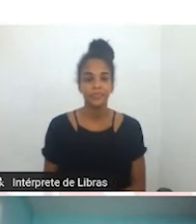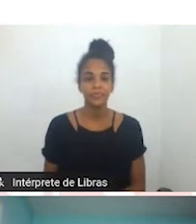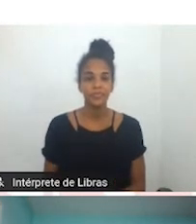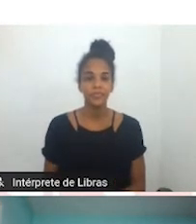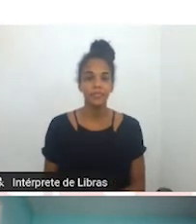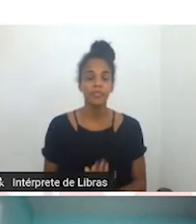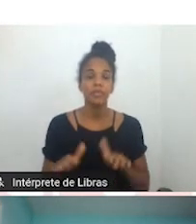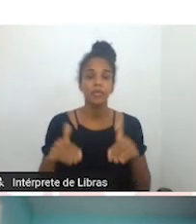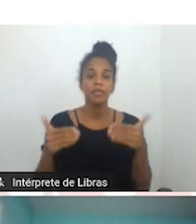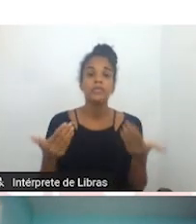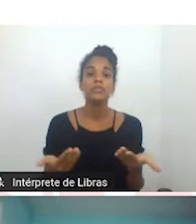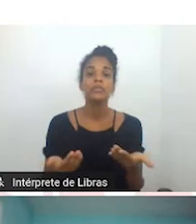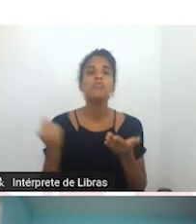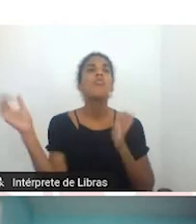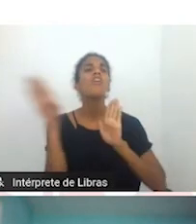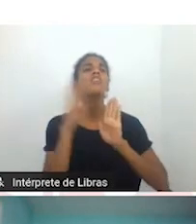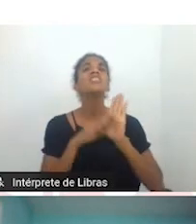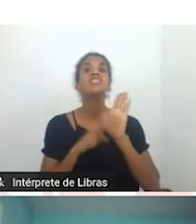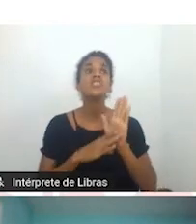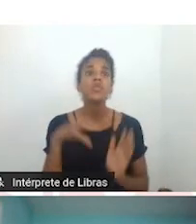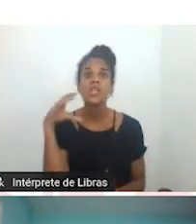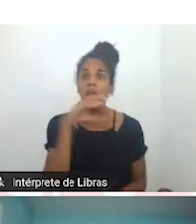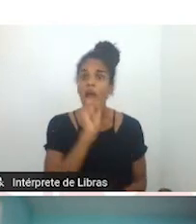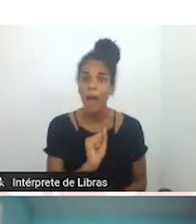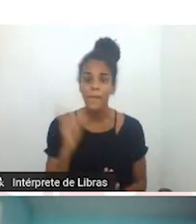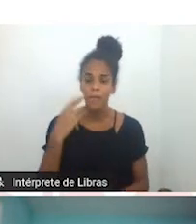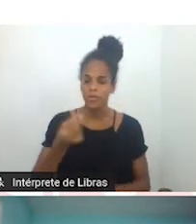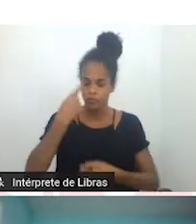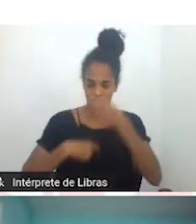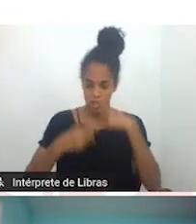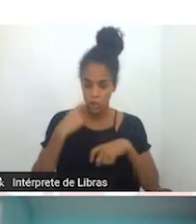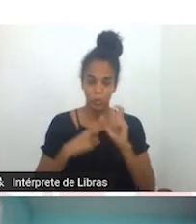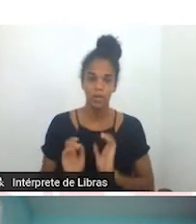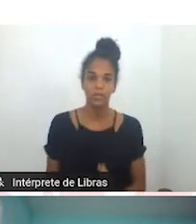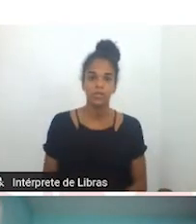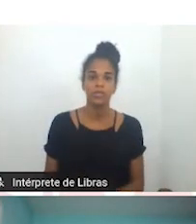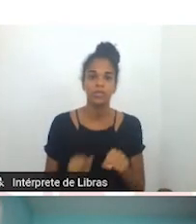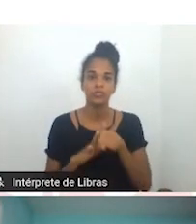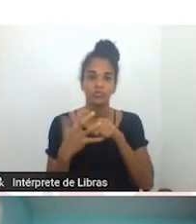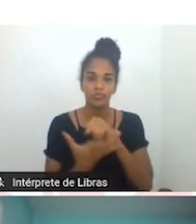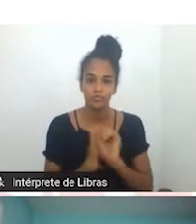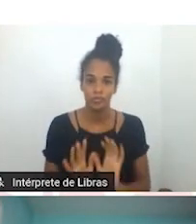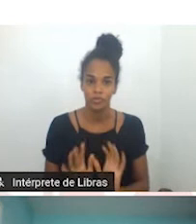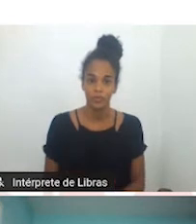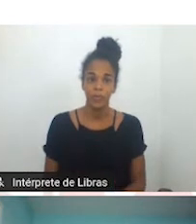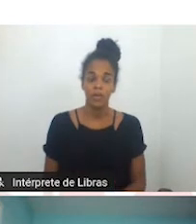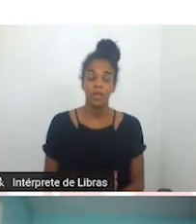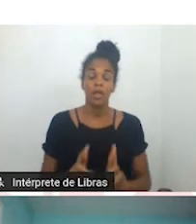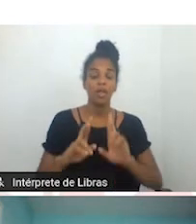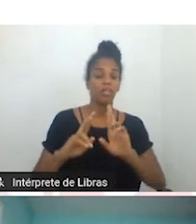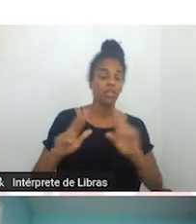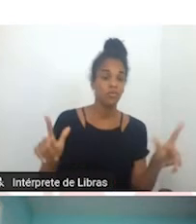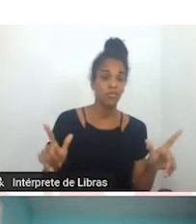Então, qual é a sequência rápida da intubação no COVID? Qual é a diferença? A diferença é que a gente não vai usar só